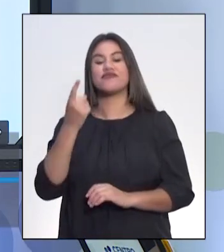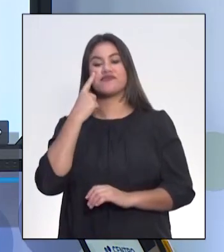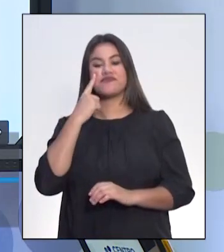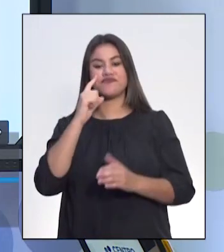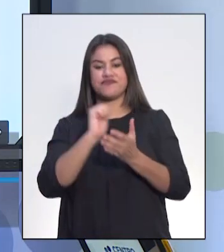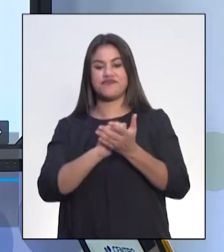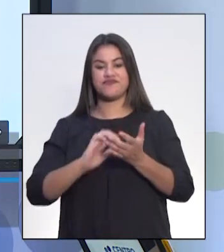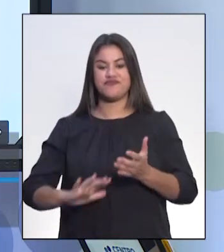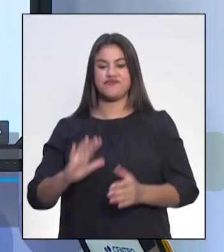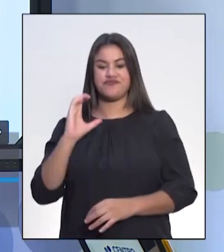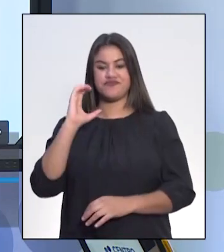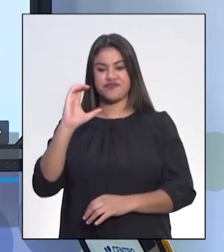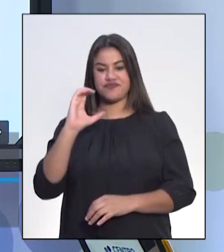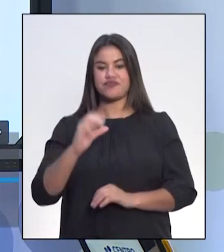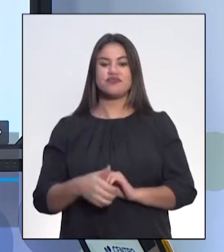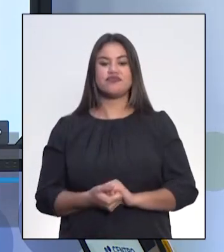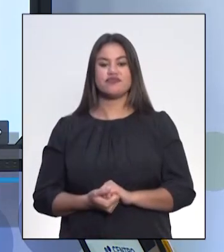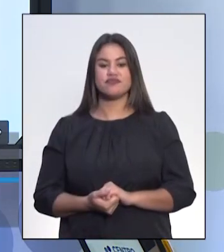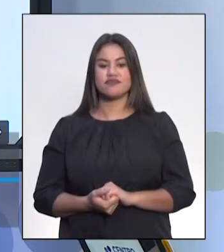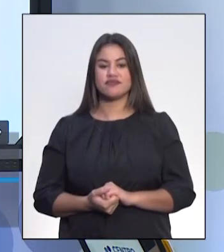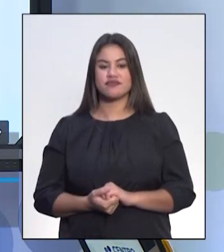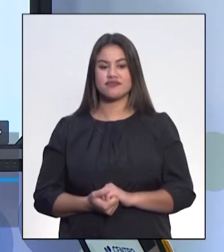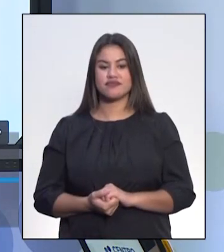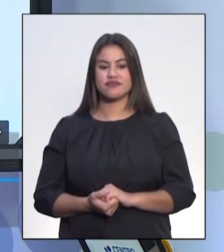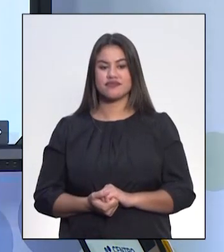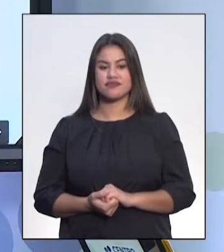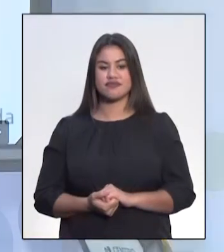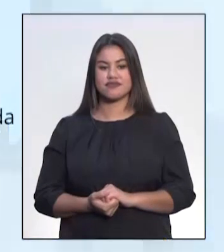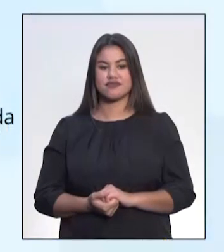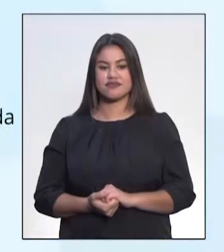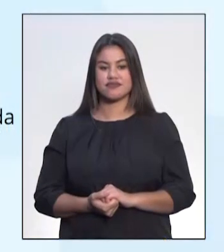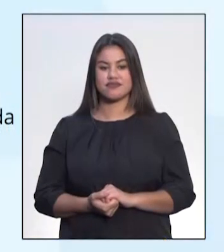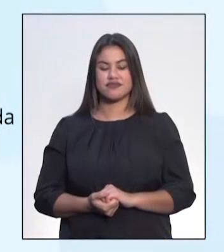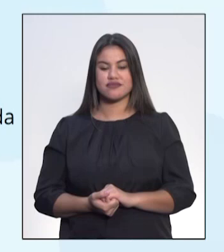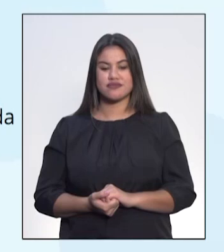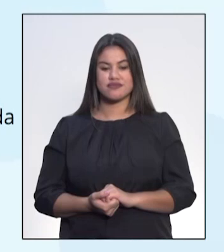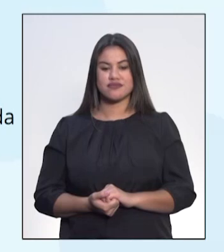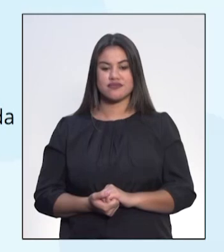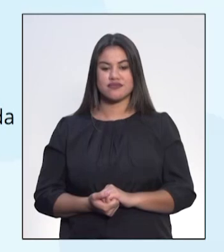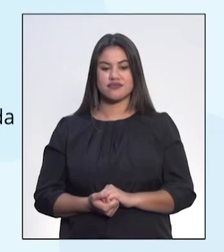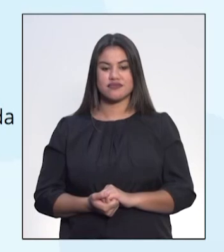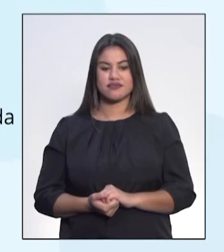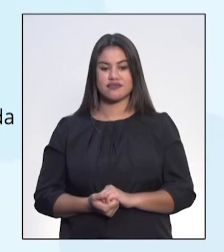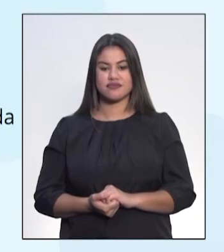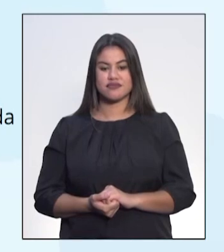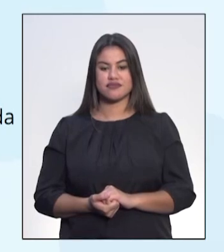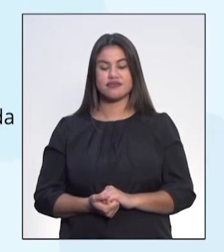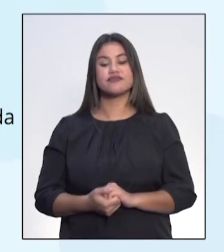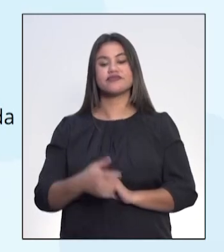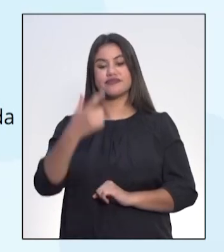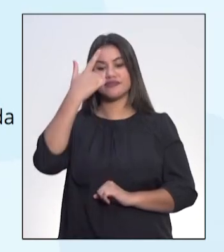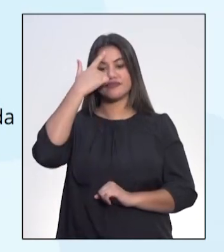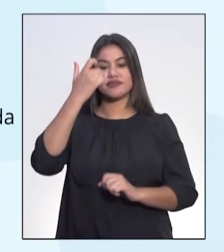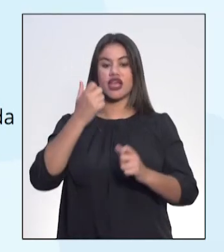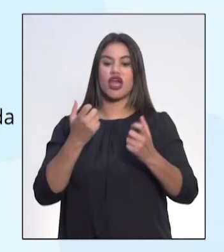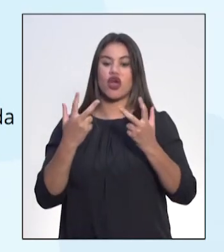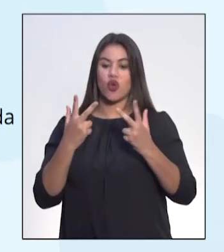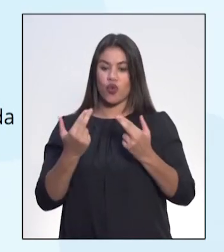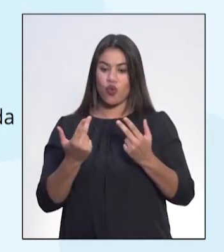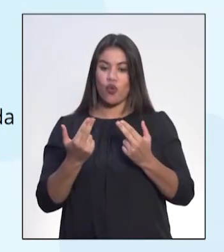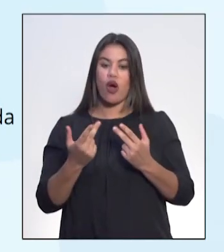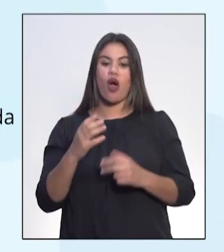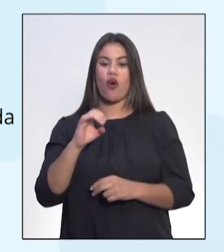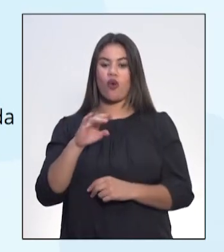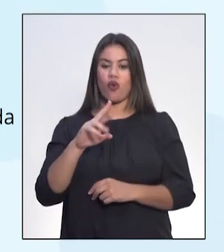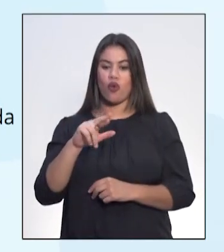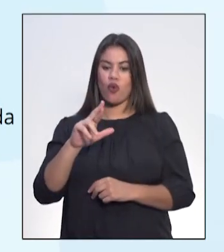C. Aê. Muito bom. Isso mesmo. Então, é a mesma ideia, é o mesmo curral, que tem os